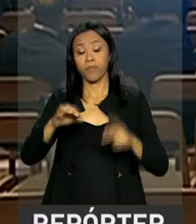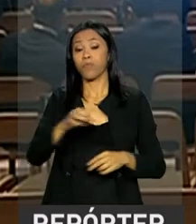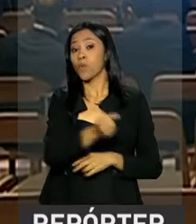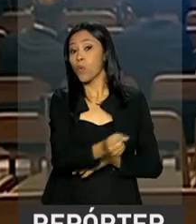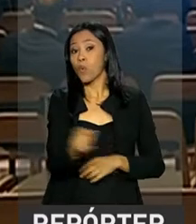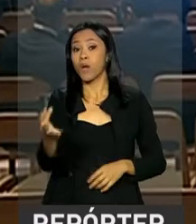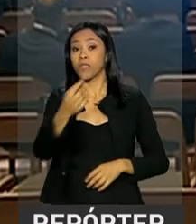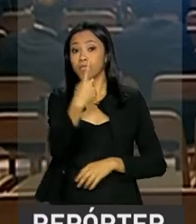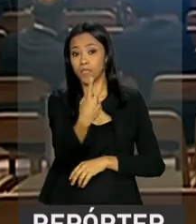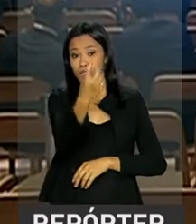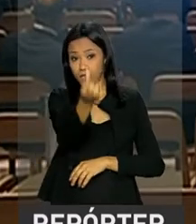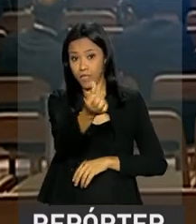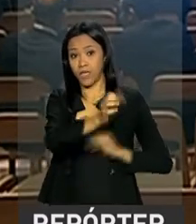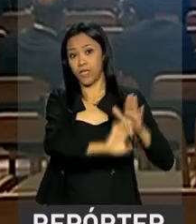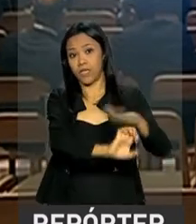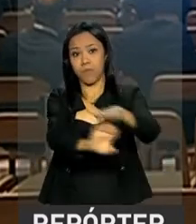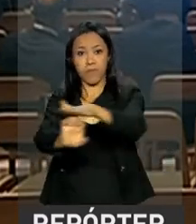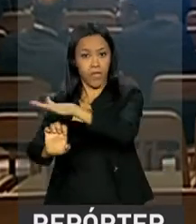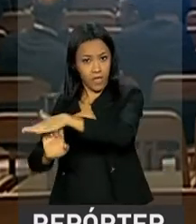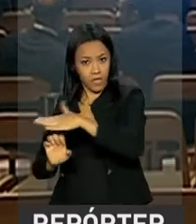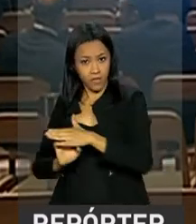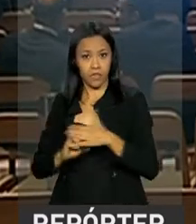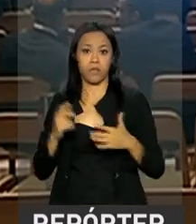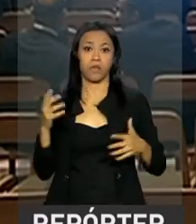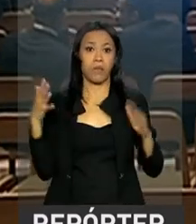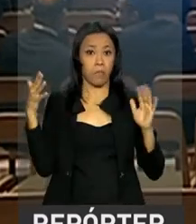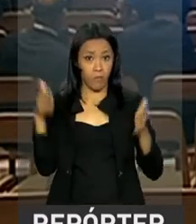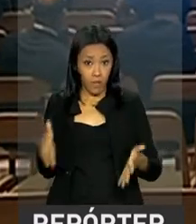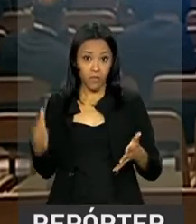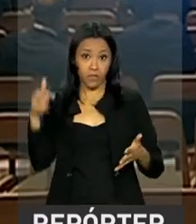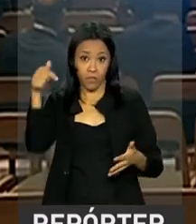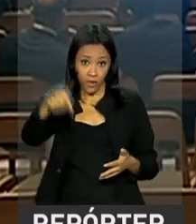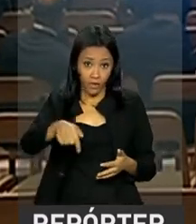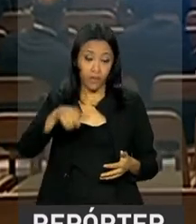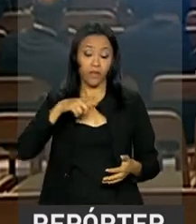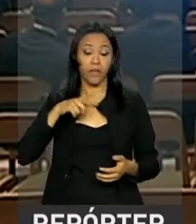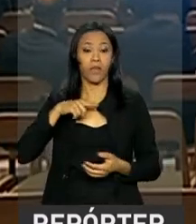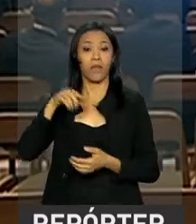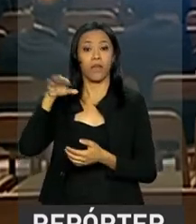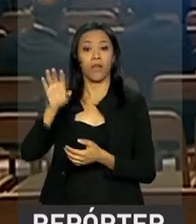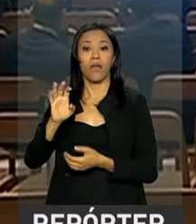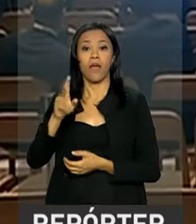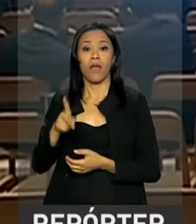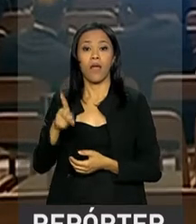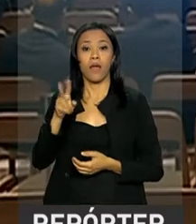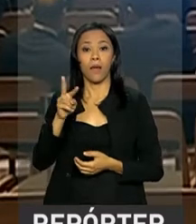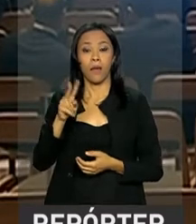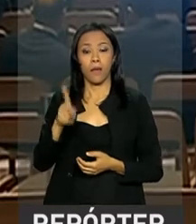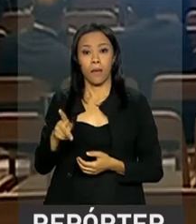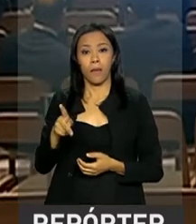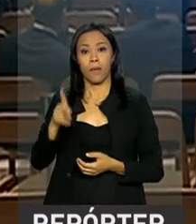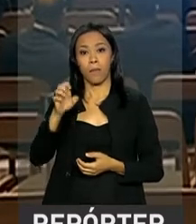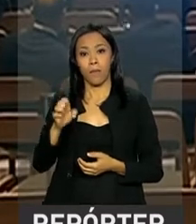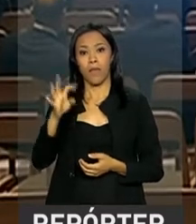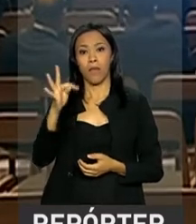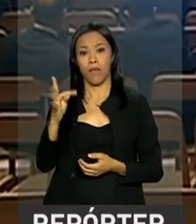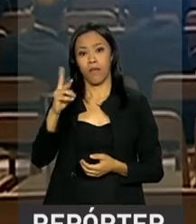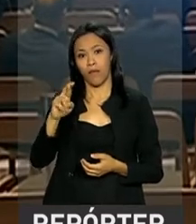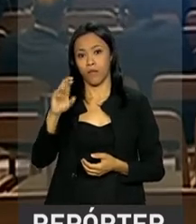estão inscritas para participar do certame, entre elas a Petrobras. 14 dessas empresas